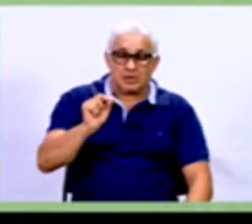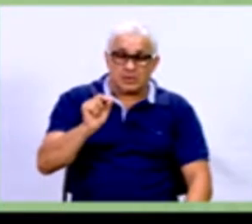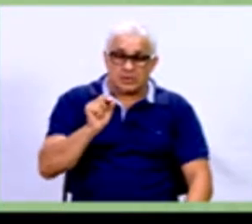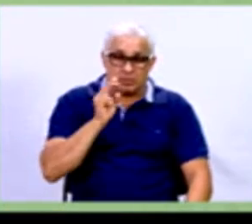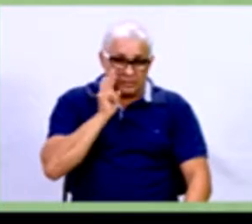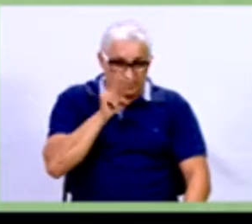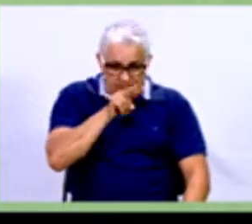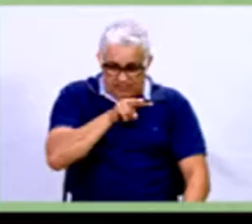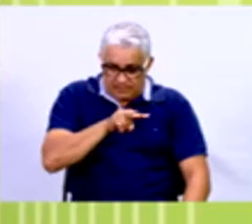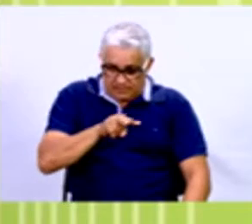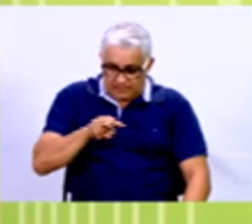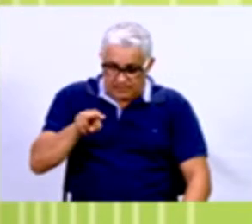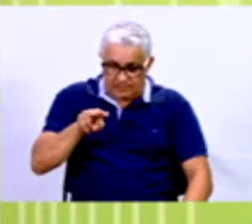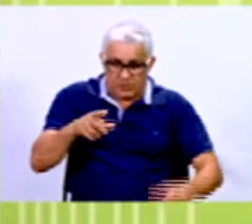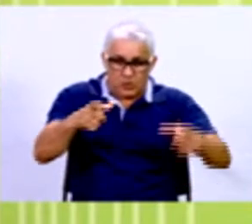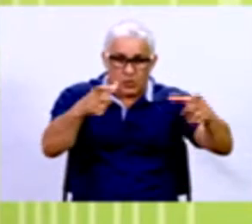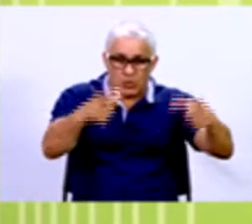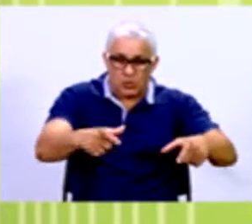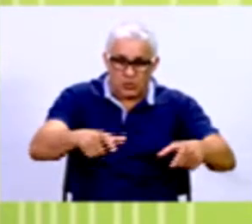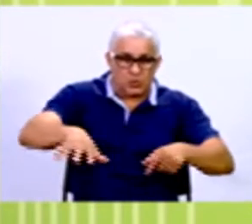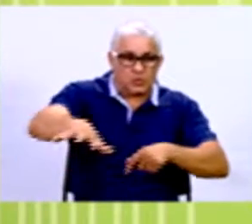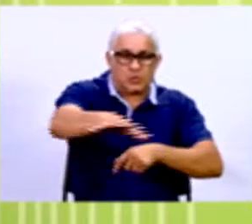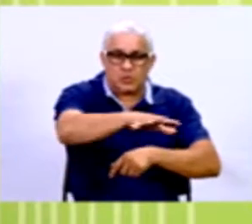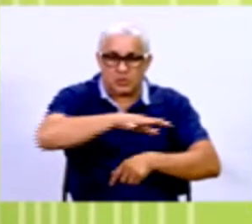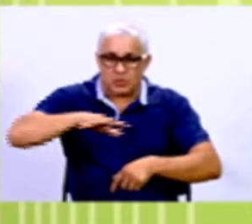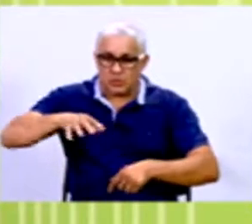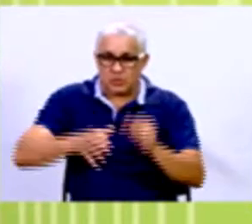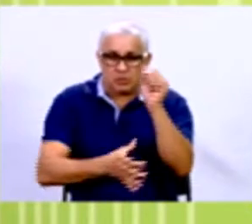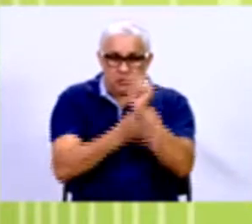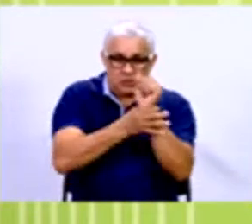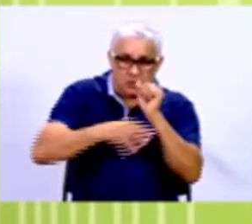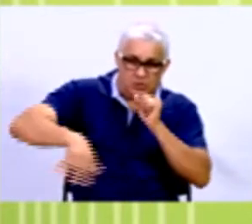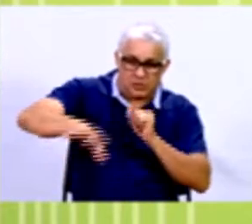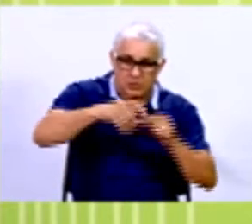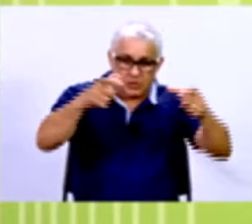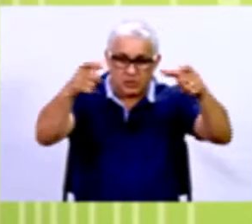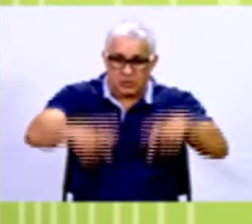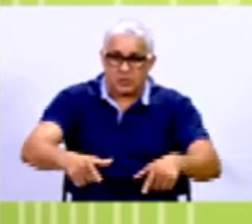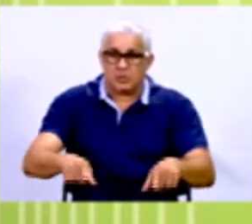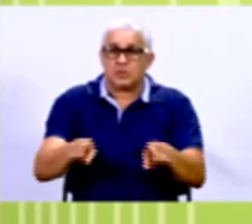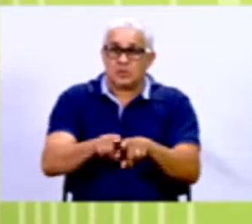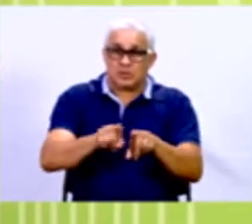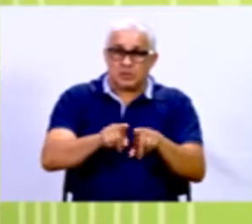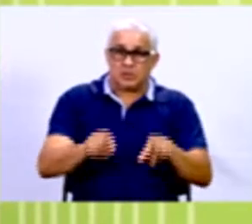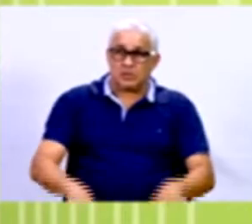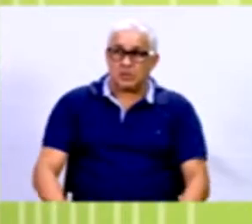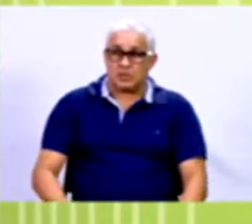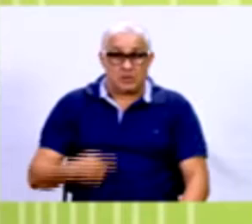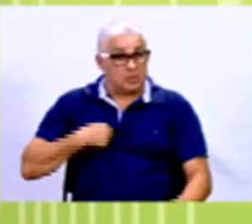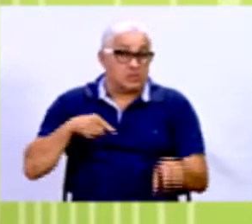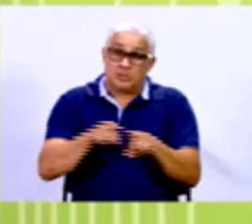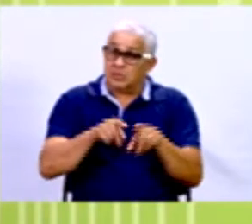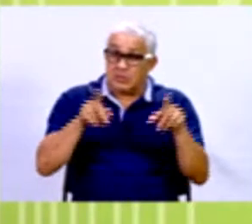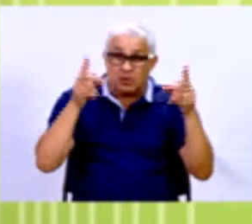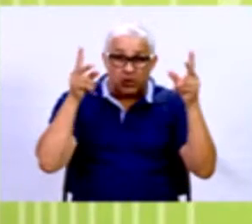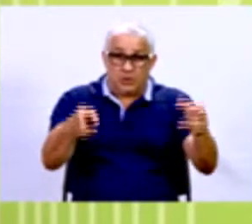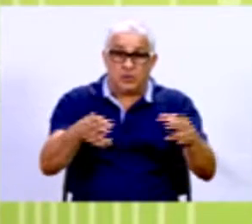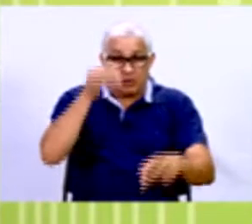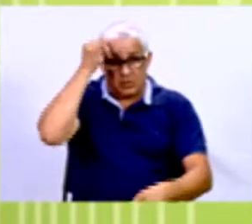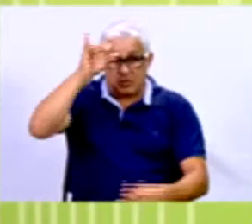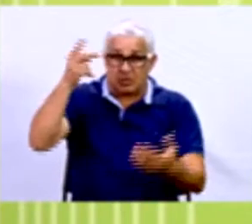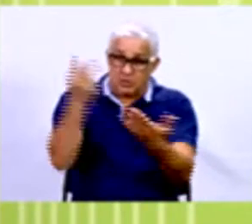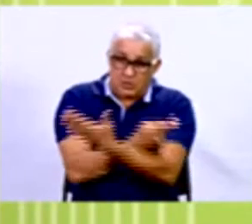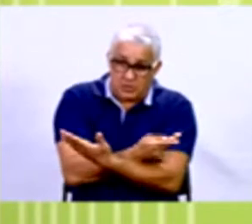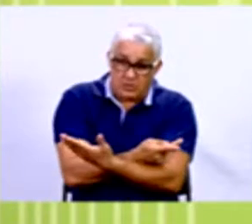observar o local, a segurança do local. Inclusive para você não estar propenso a um acidente.